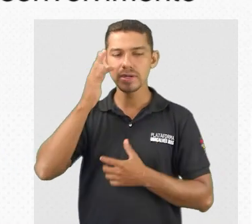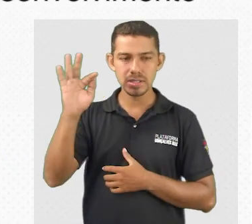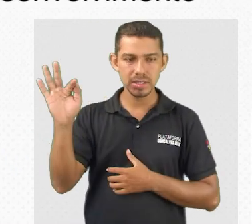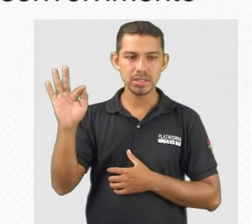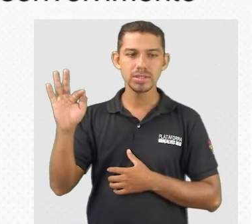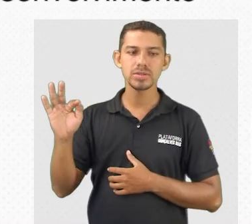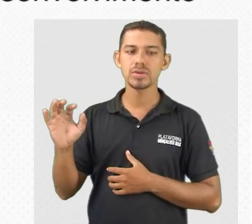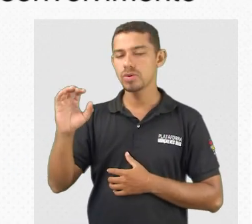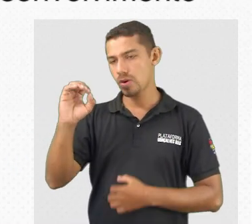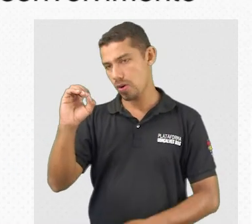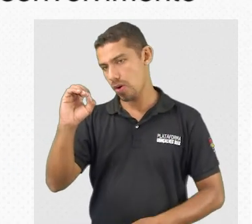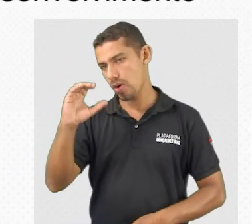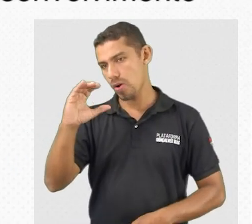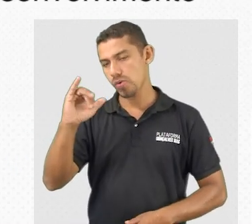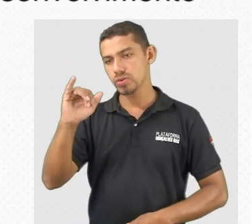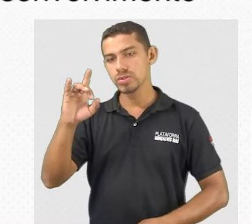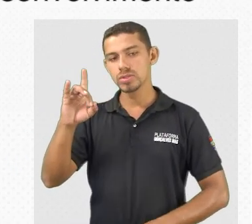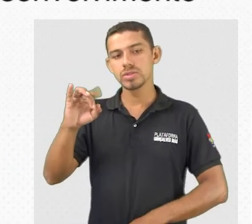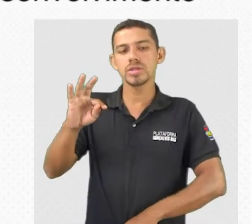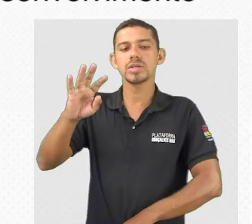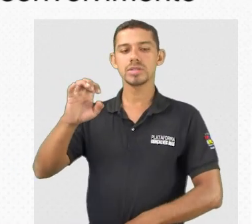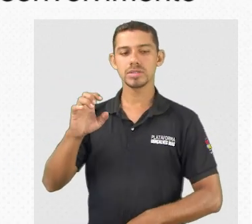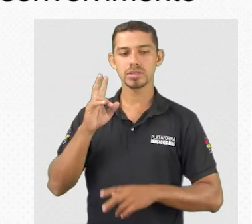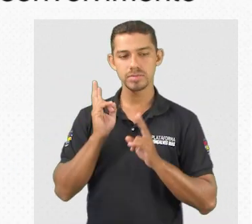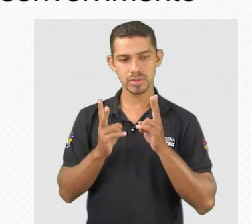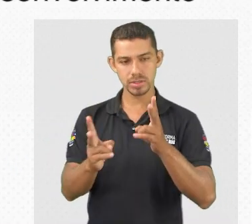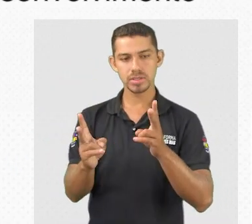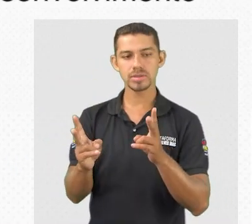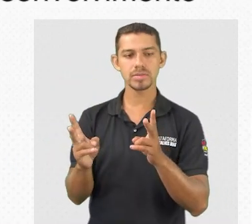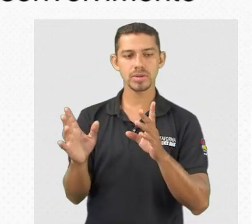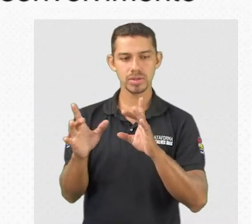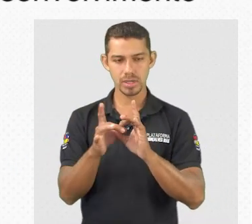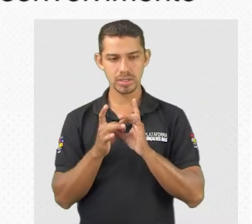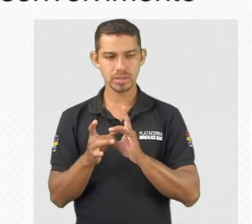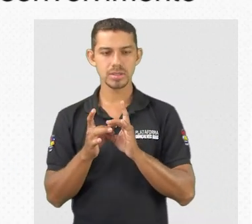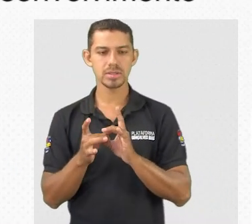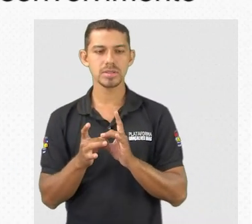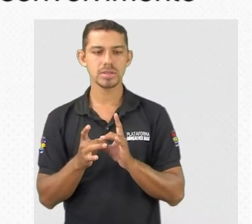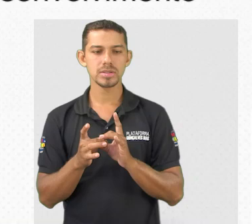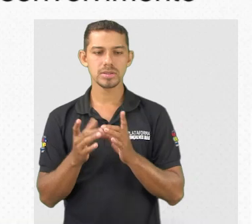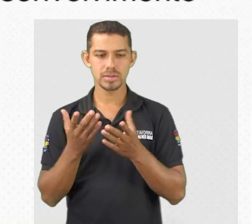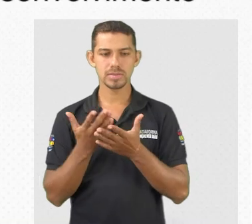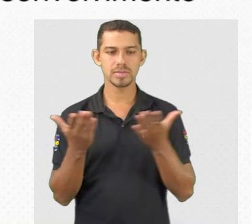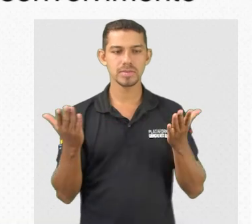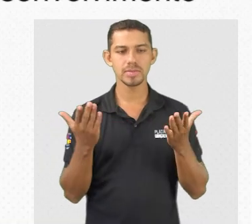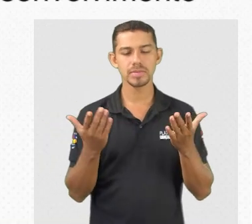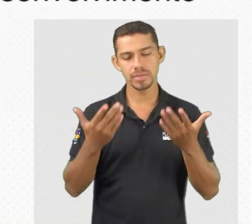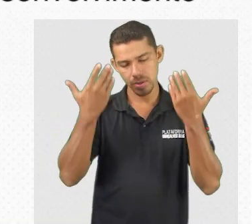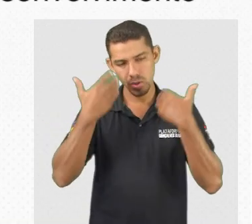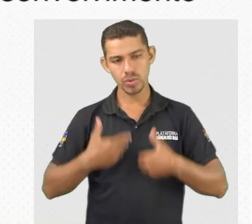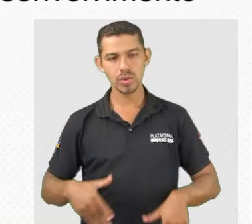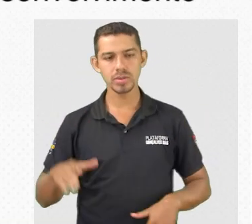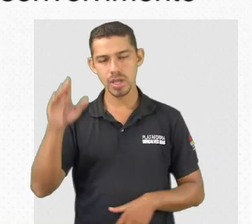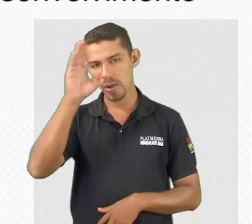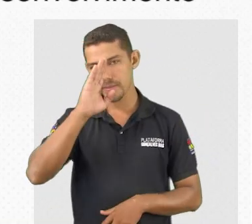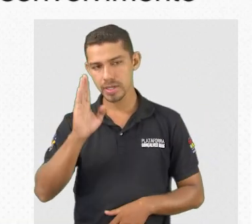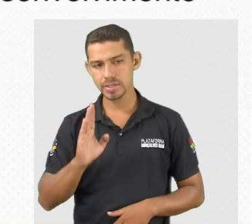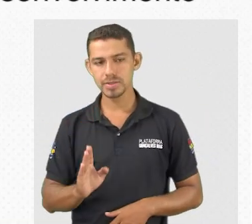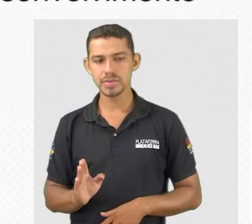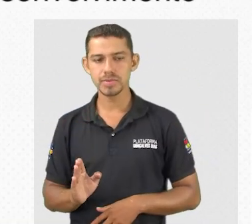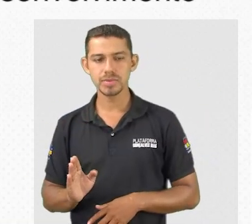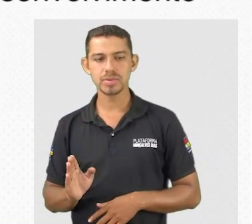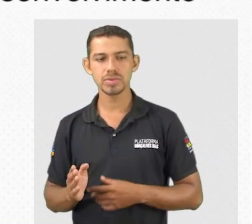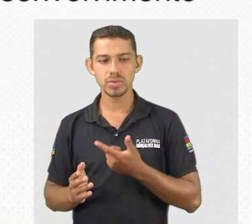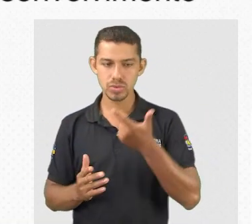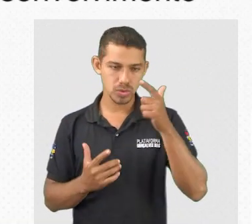no Ocidente, mas em todos os países que mantêm uma conexão direta ou indireta com o Ocidente, e cá estamos nós, é o caso do Brasil e de